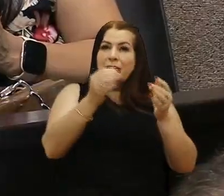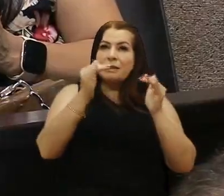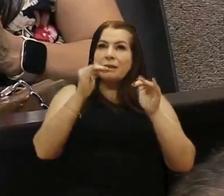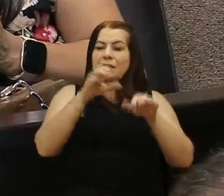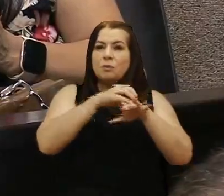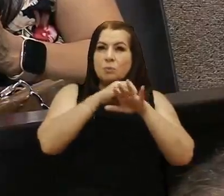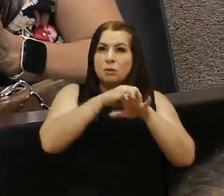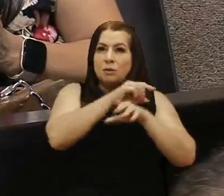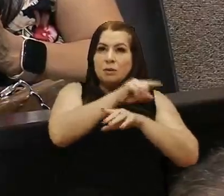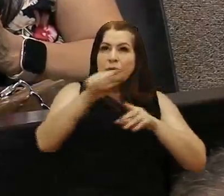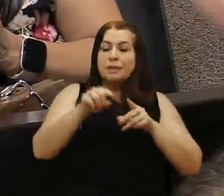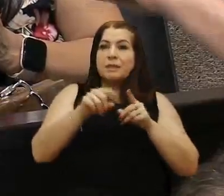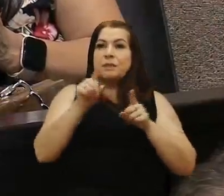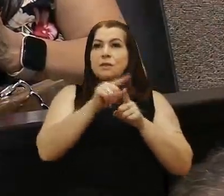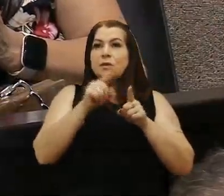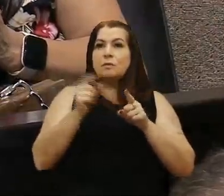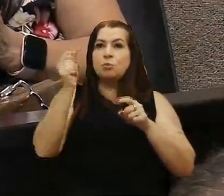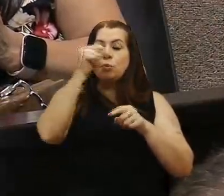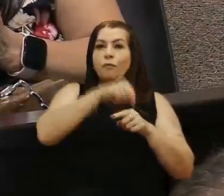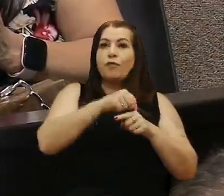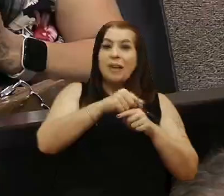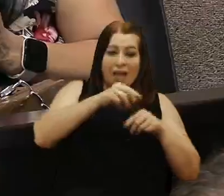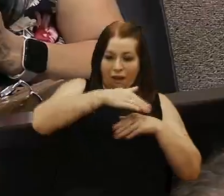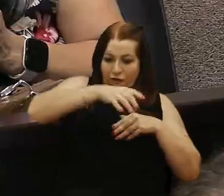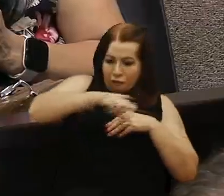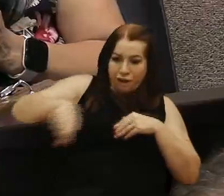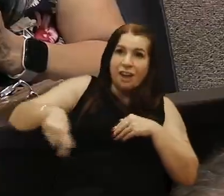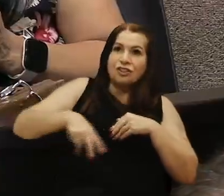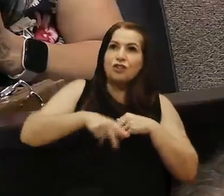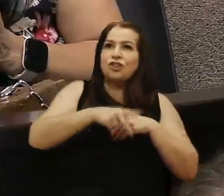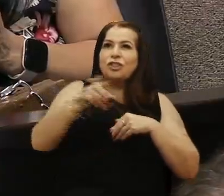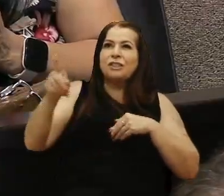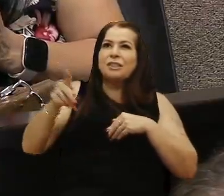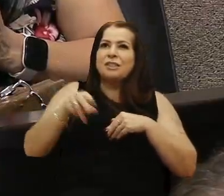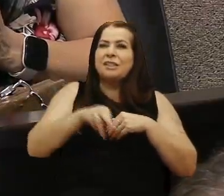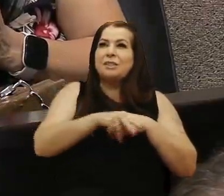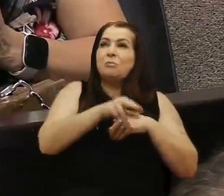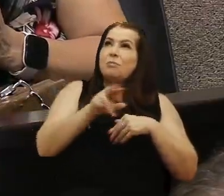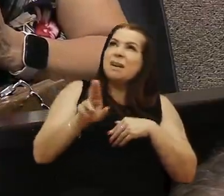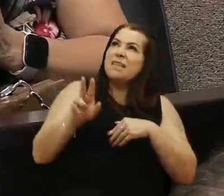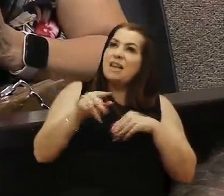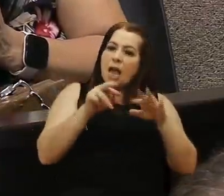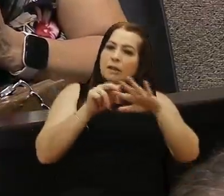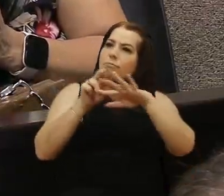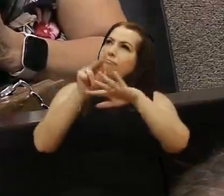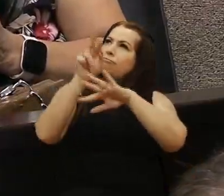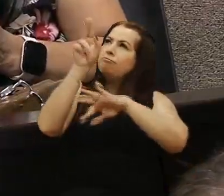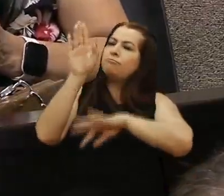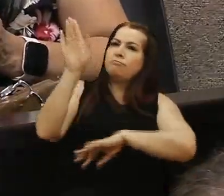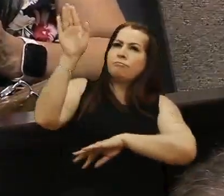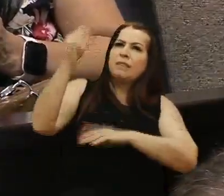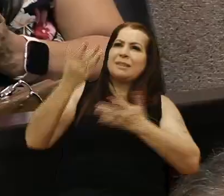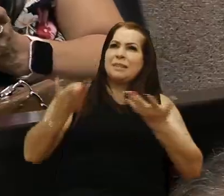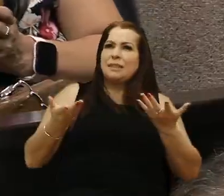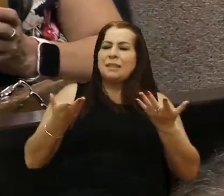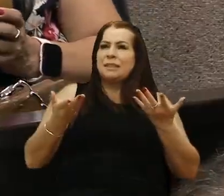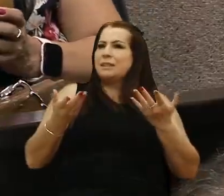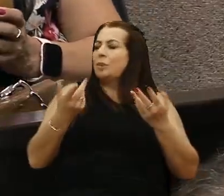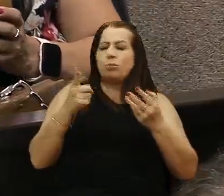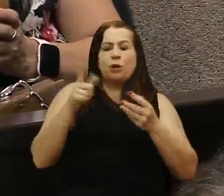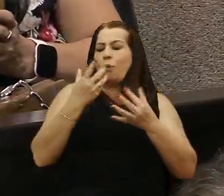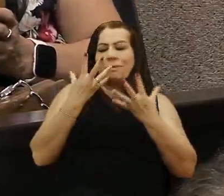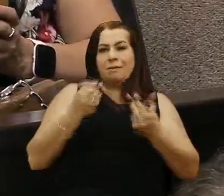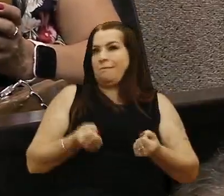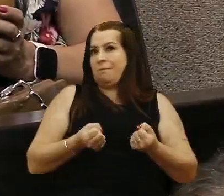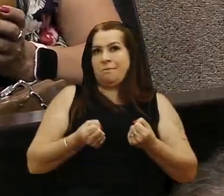essas crianças. Eles têm que atravessar a faixa ou subir uma escadaria íngreme, totalmente